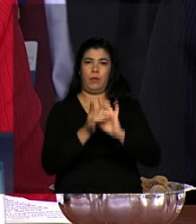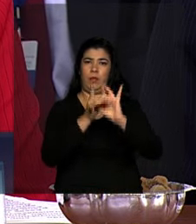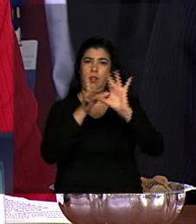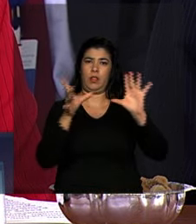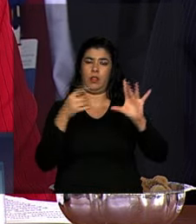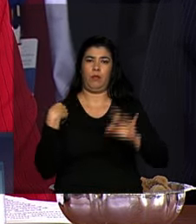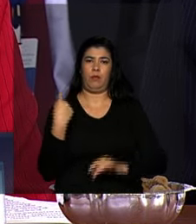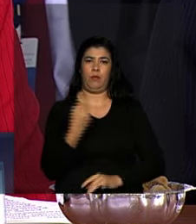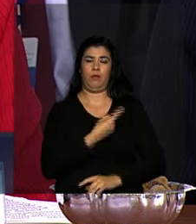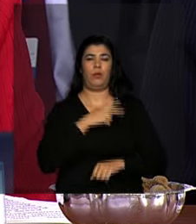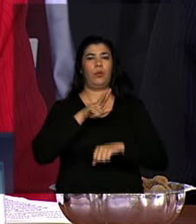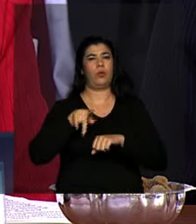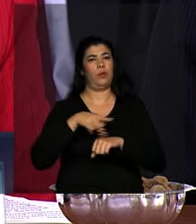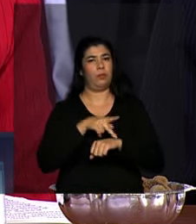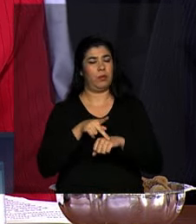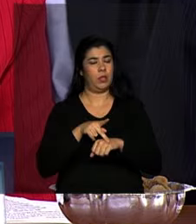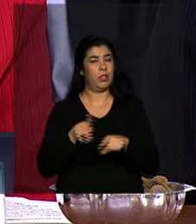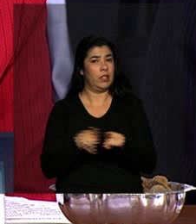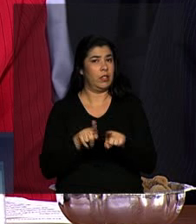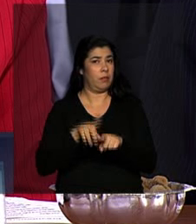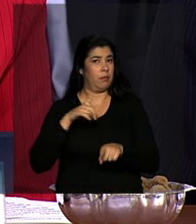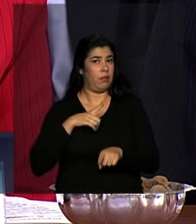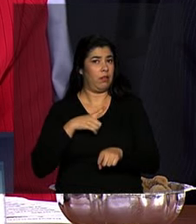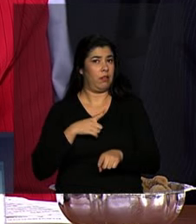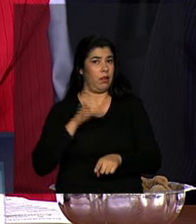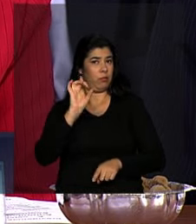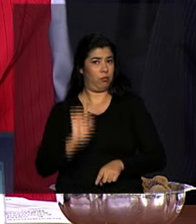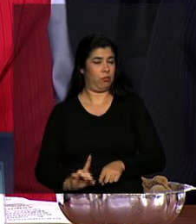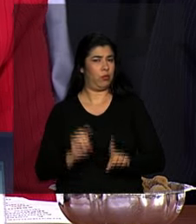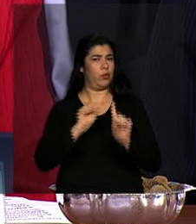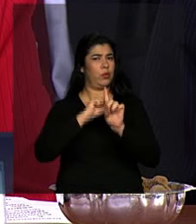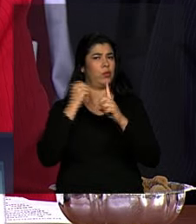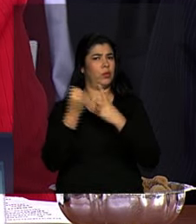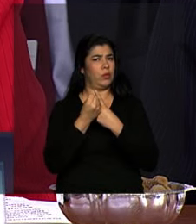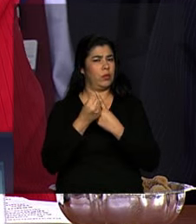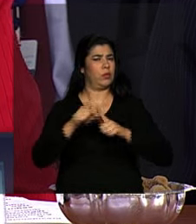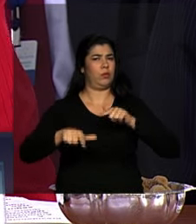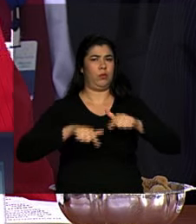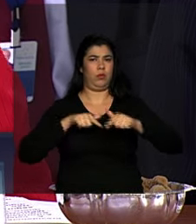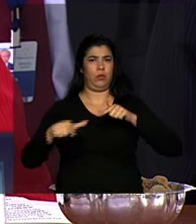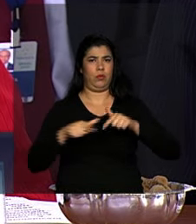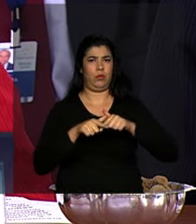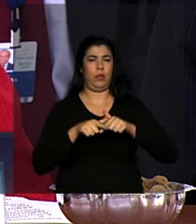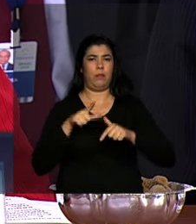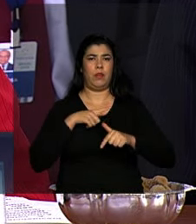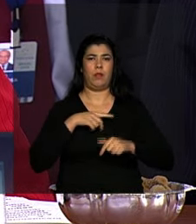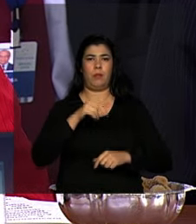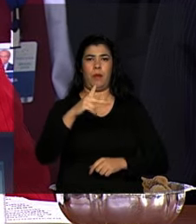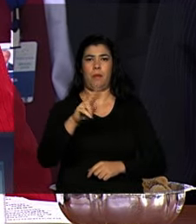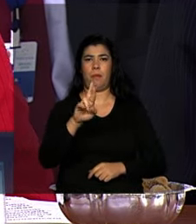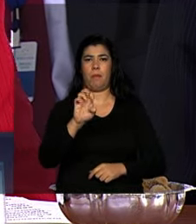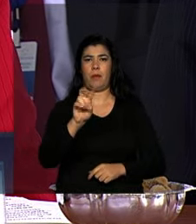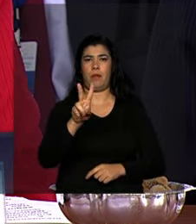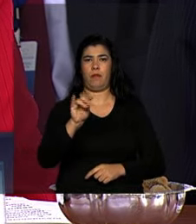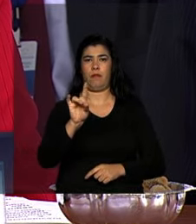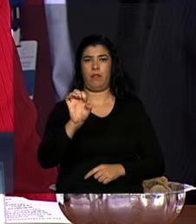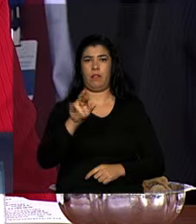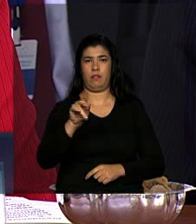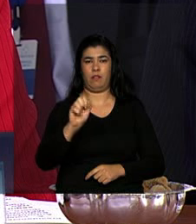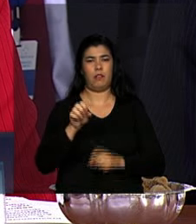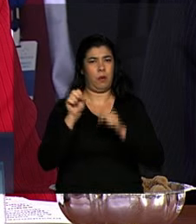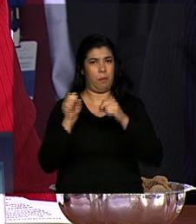os nossos países e goza de direitos sociais, trabalhistas e previdenciários.